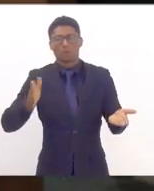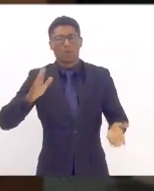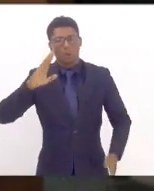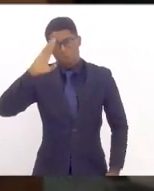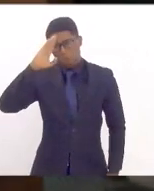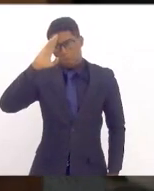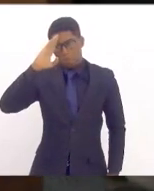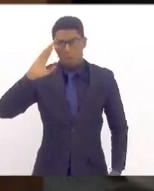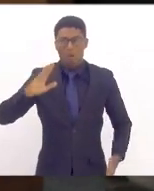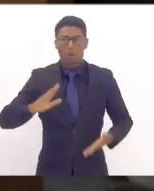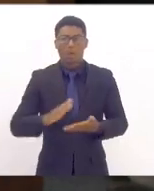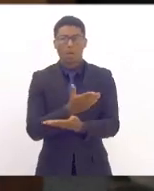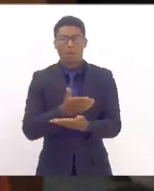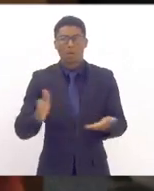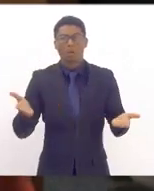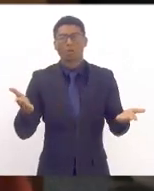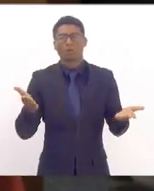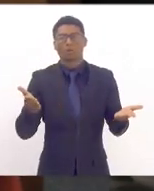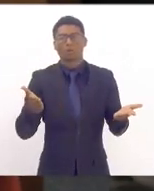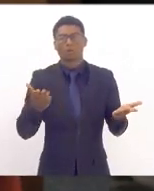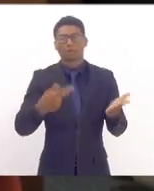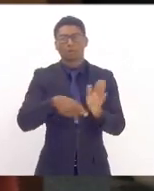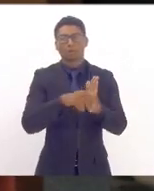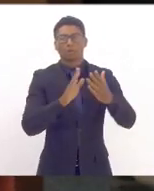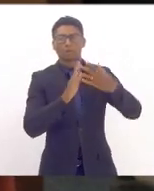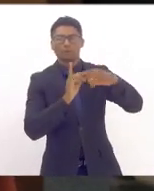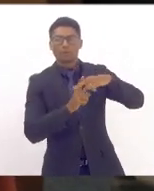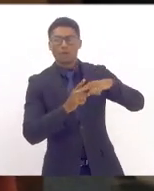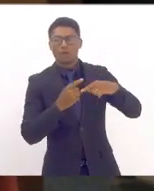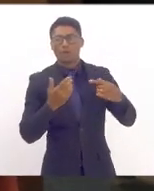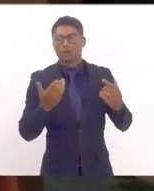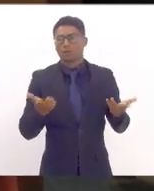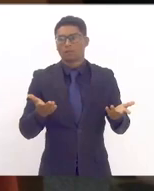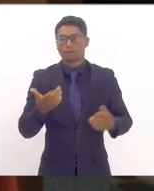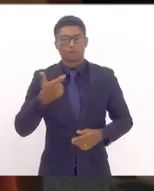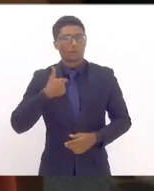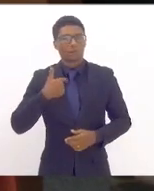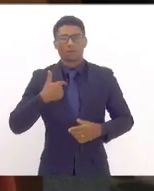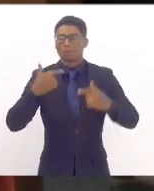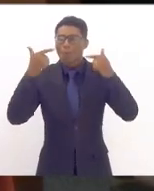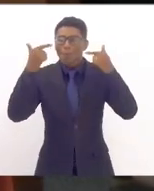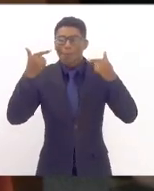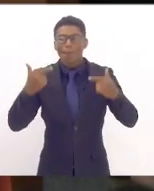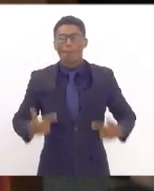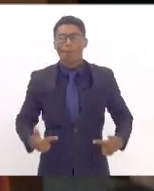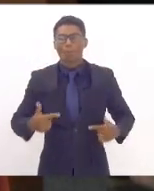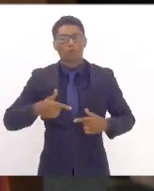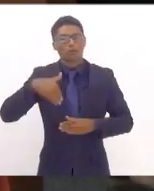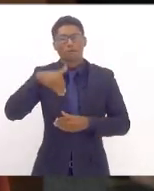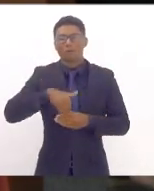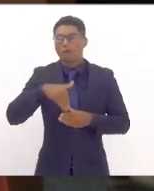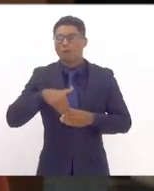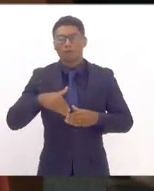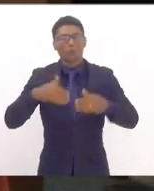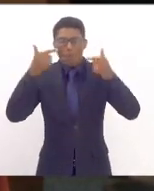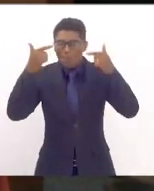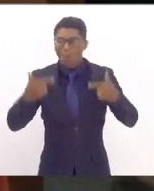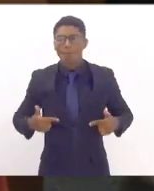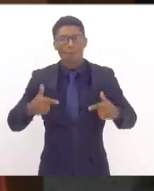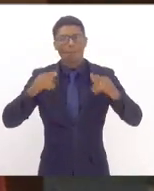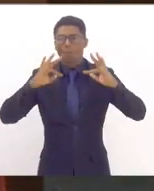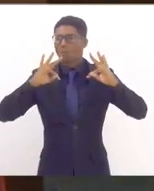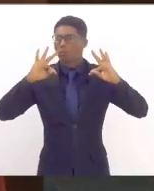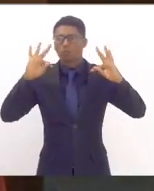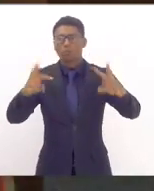sejam autoridades eclesiais eu tô me abstendo de votar em todas porque